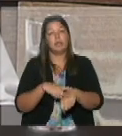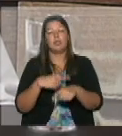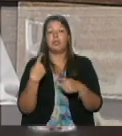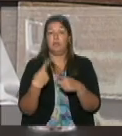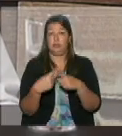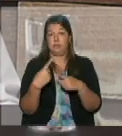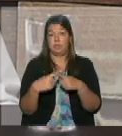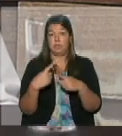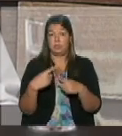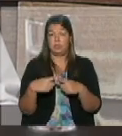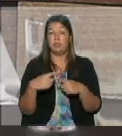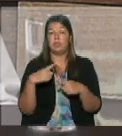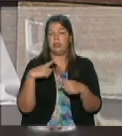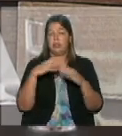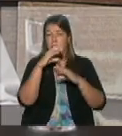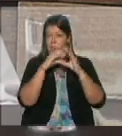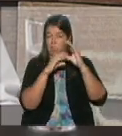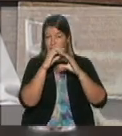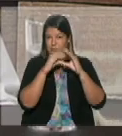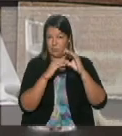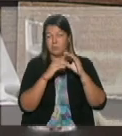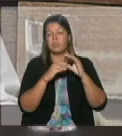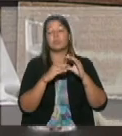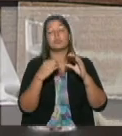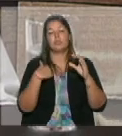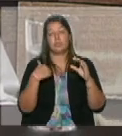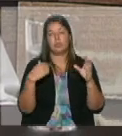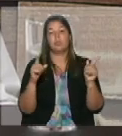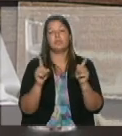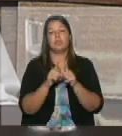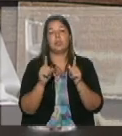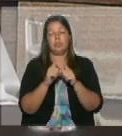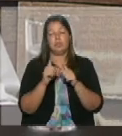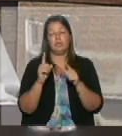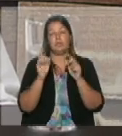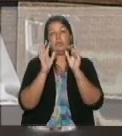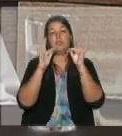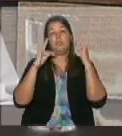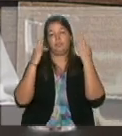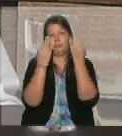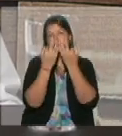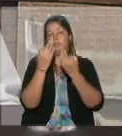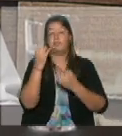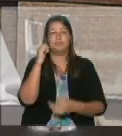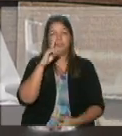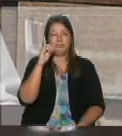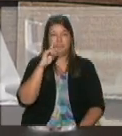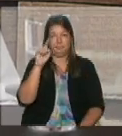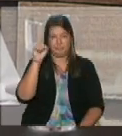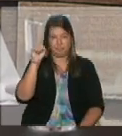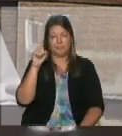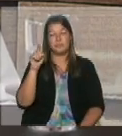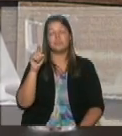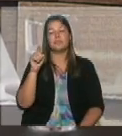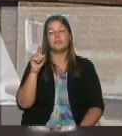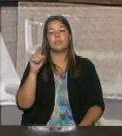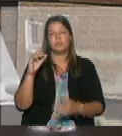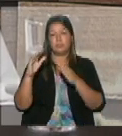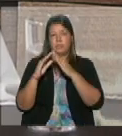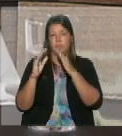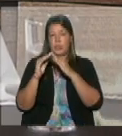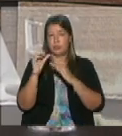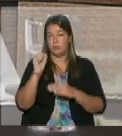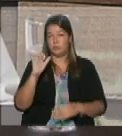do concurso, né, eu conheci uma família americana que morava no